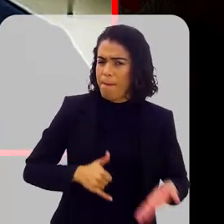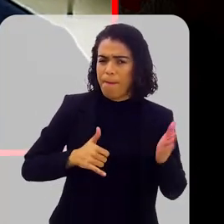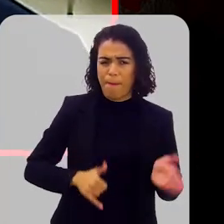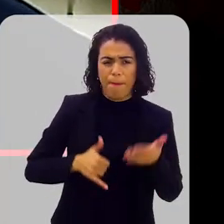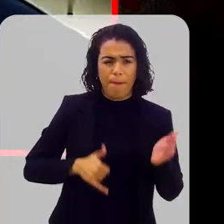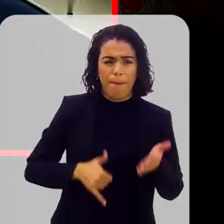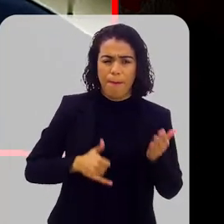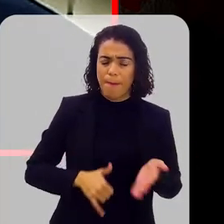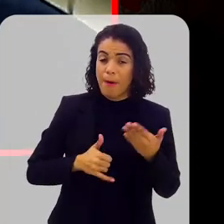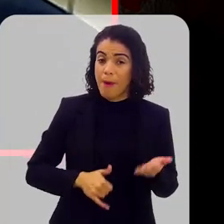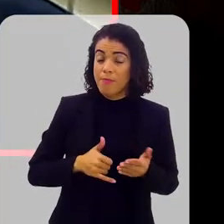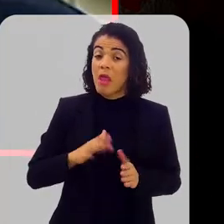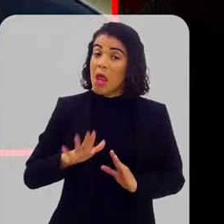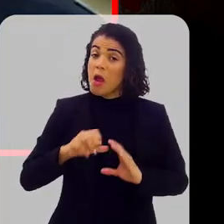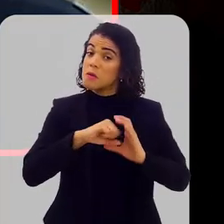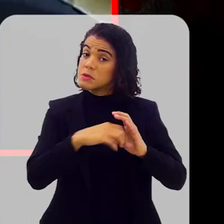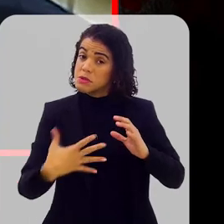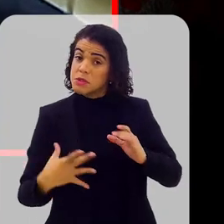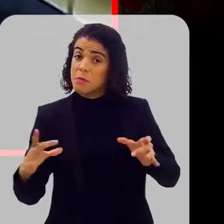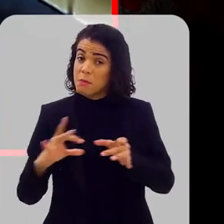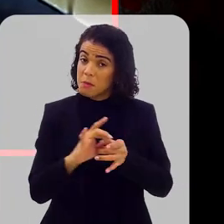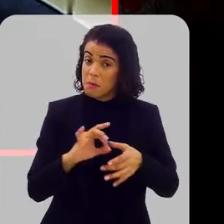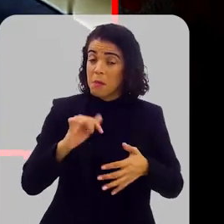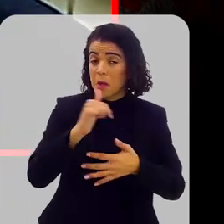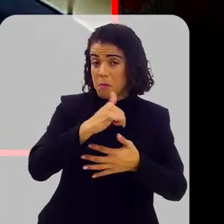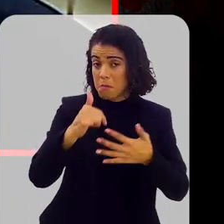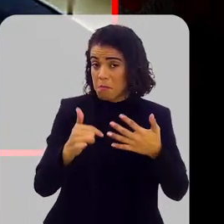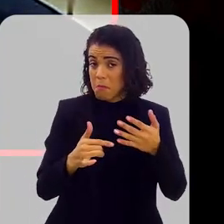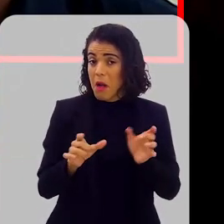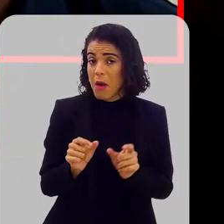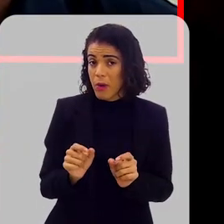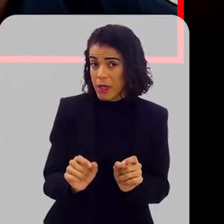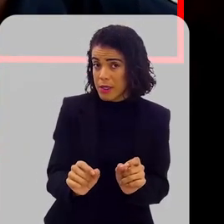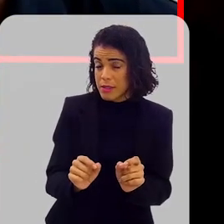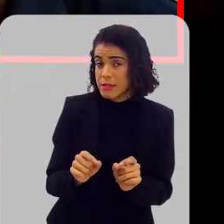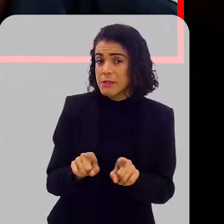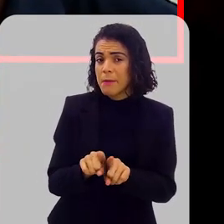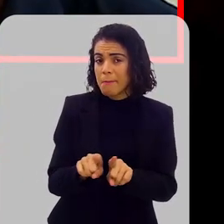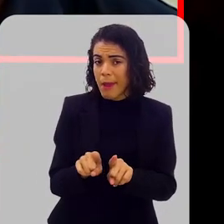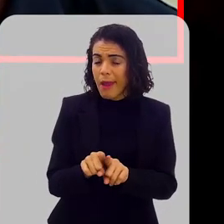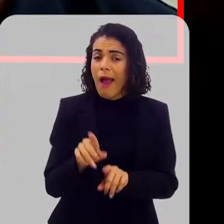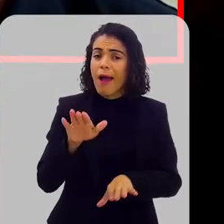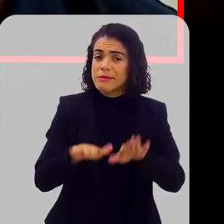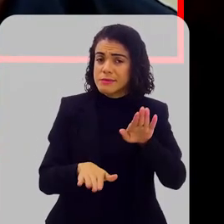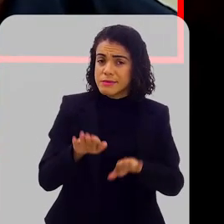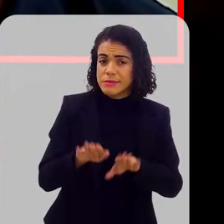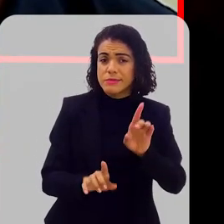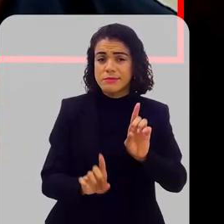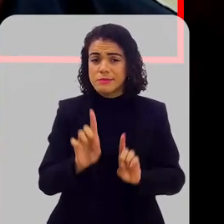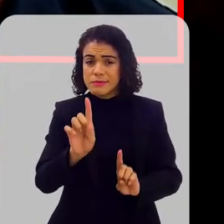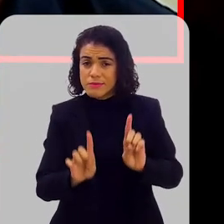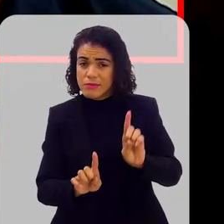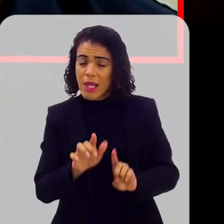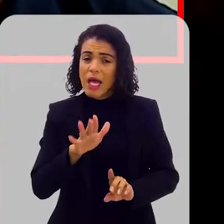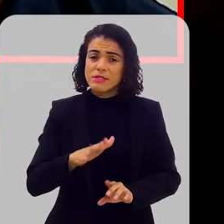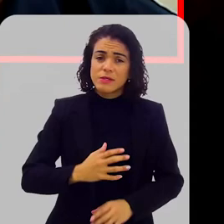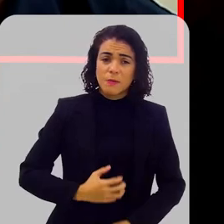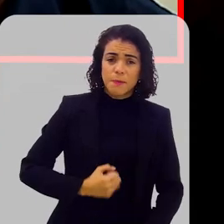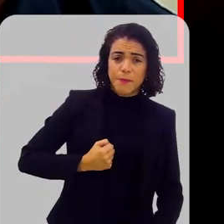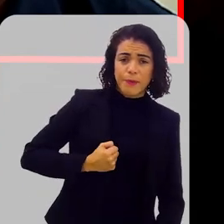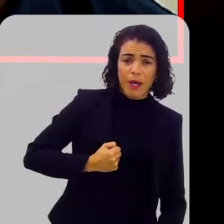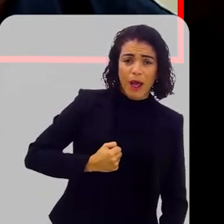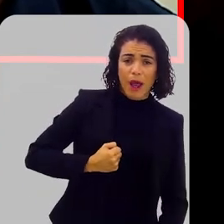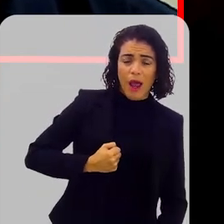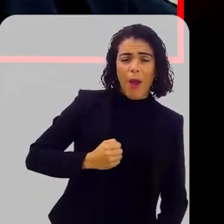com uma possibilidade de um sintoma relacionado a um câncer colorretal. Muitas vezes até uma alternância das duas coisas, um período